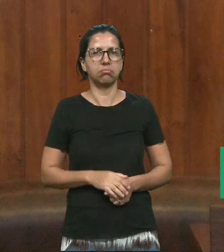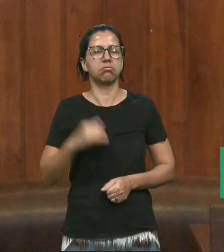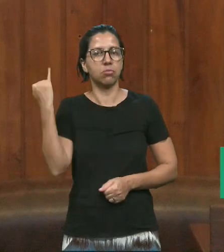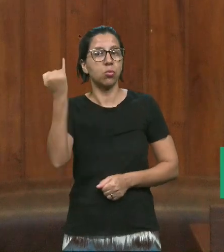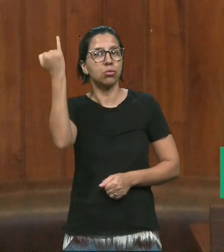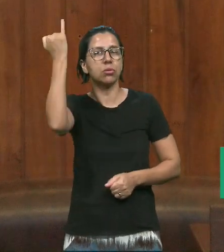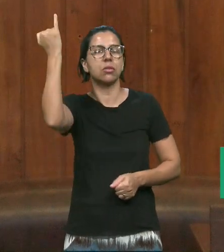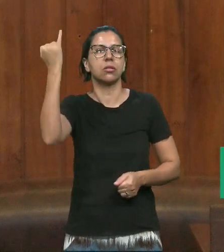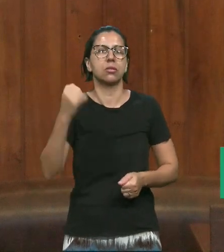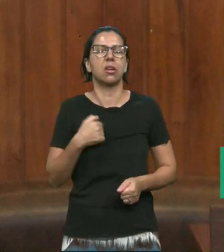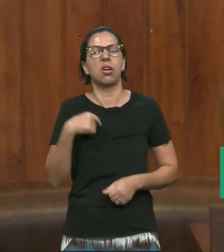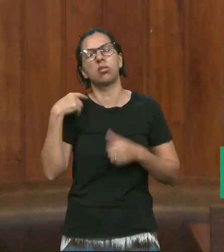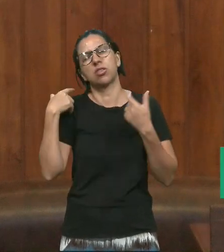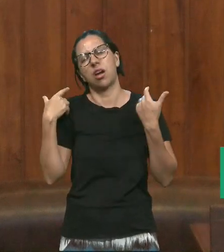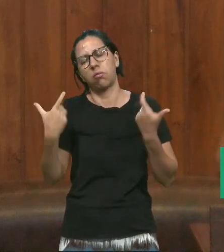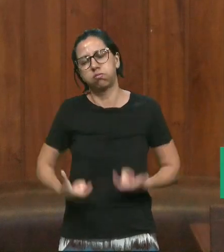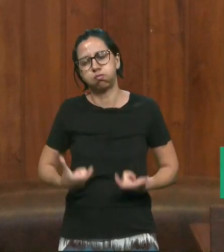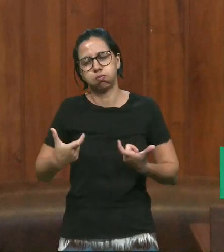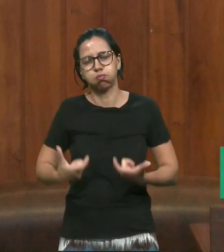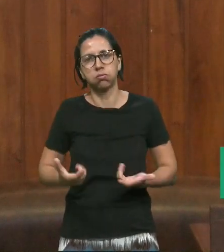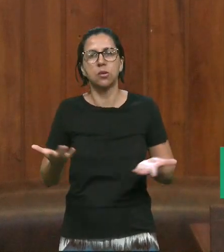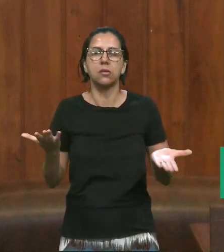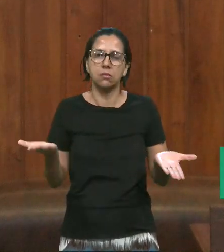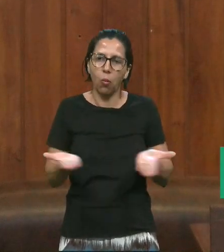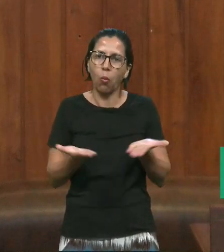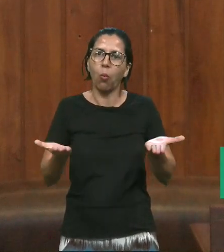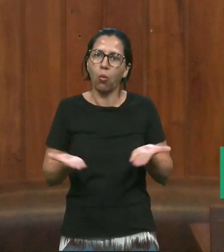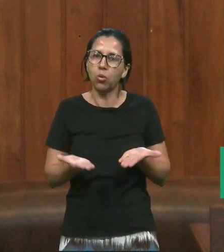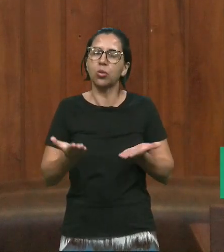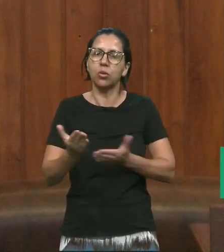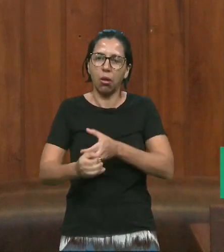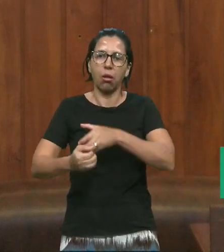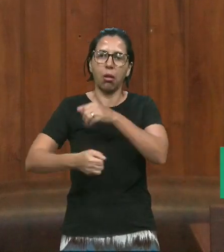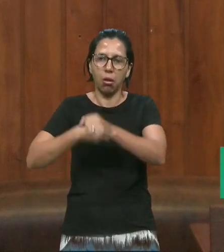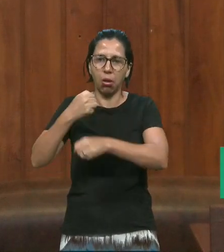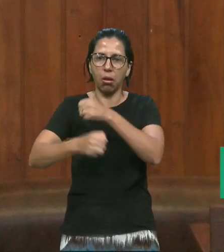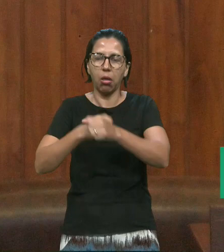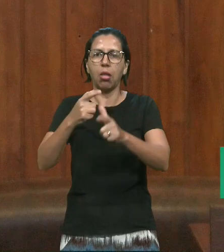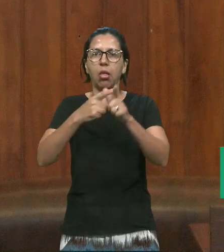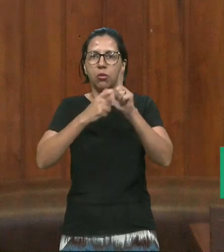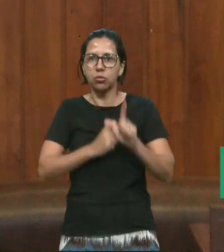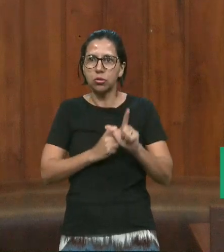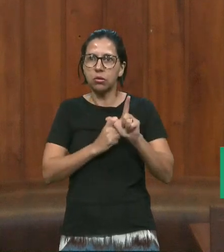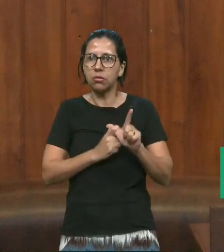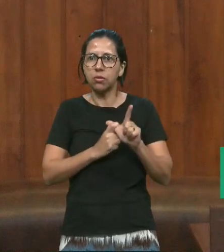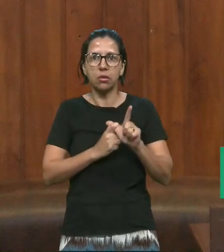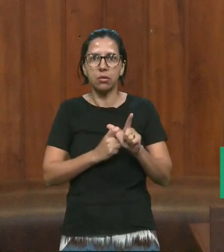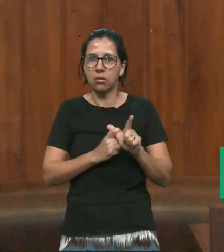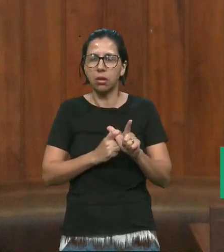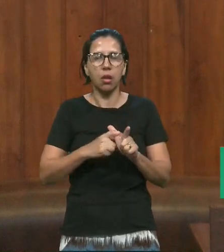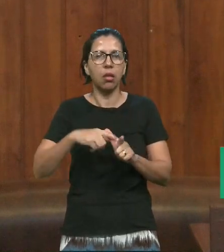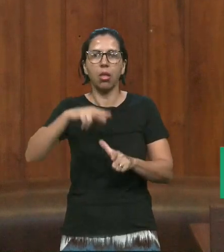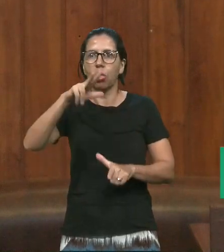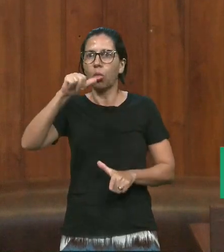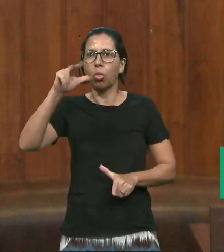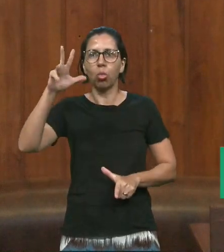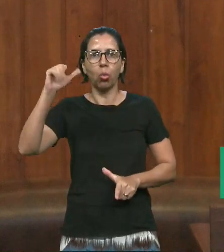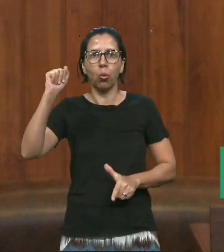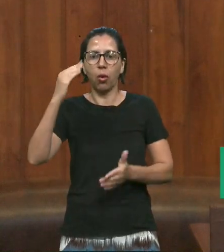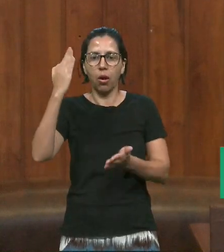Eu já estou com o saco cheio. Oh, não é de hoje, é dívida que não acaba nunca. Dívida que não acaba